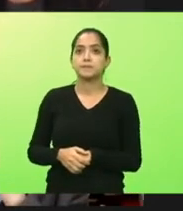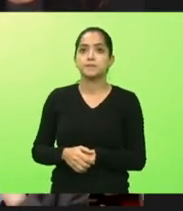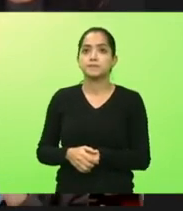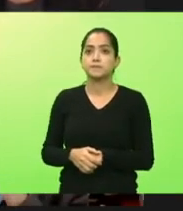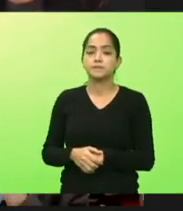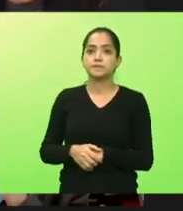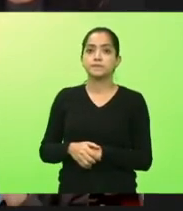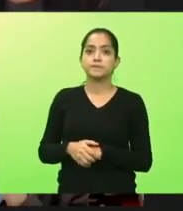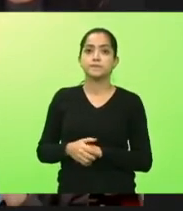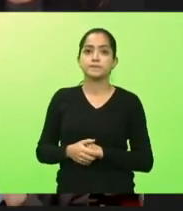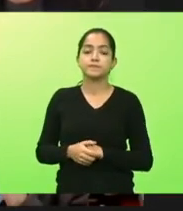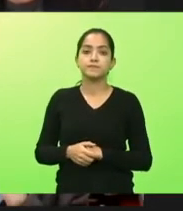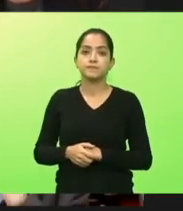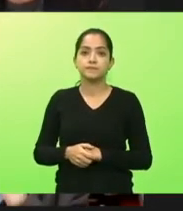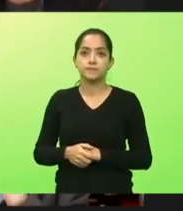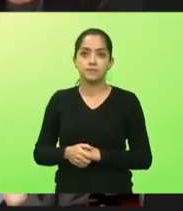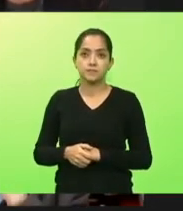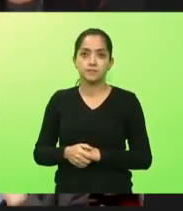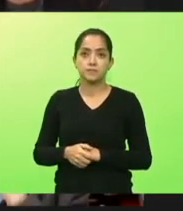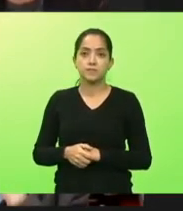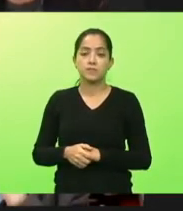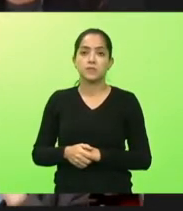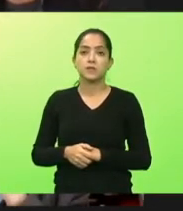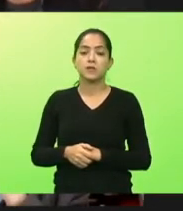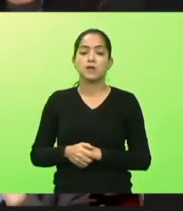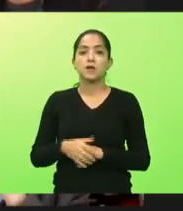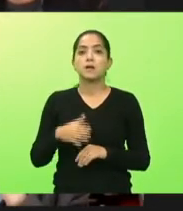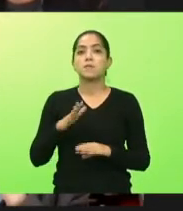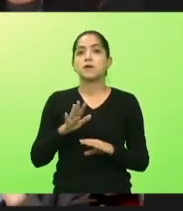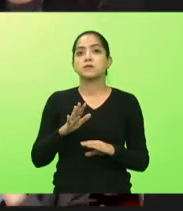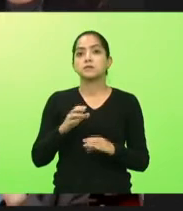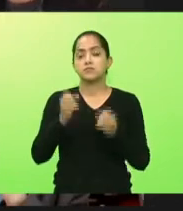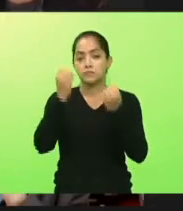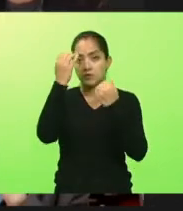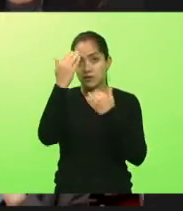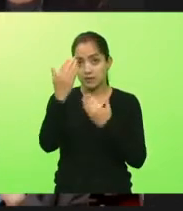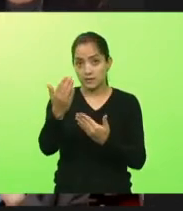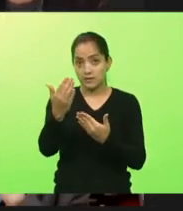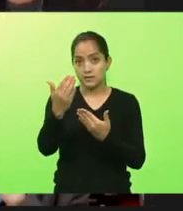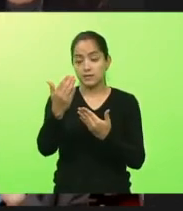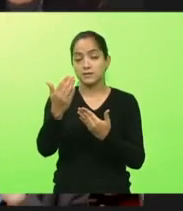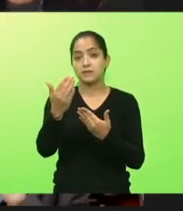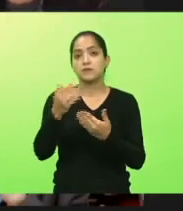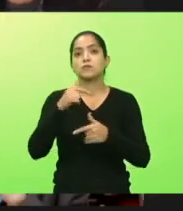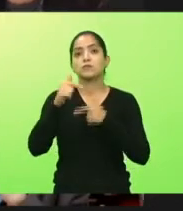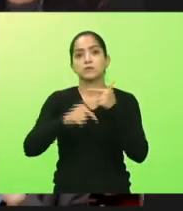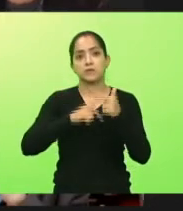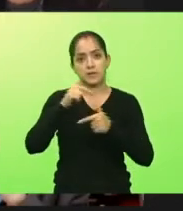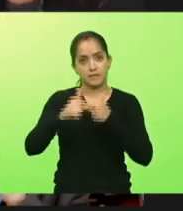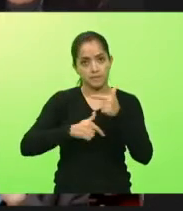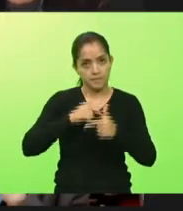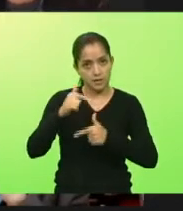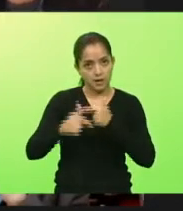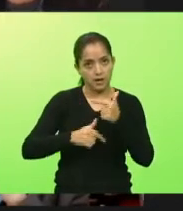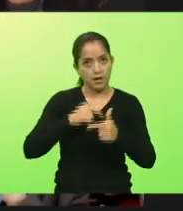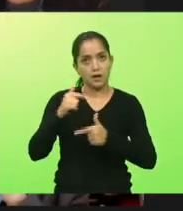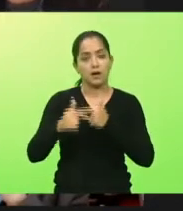eu um ponto aqui, senhor presidente, que eu gostaria de falar, é agradecer todo o trabalho que a Celesc tem